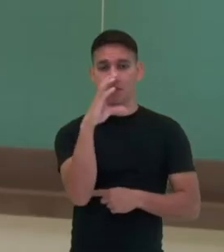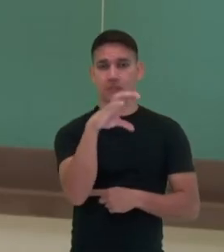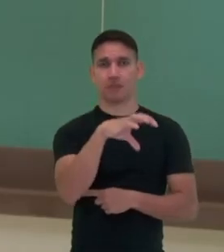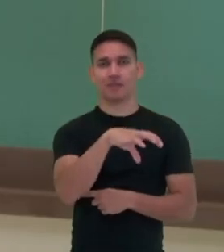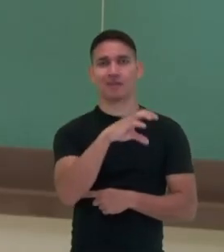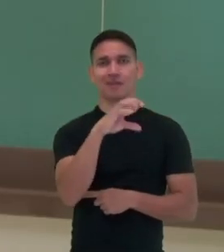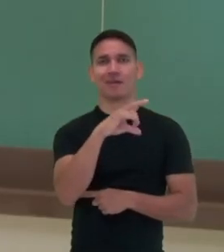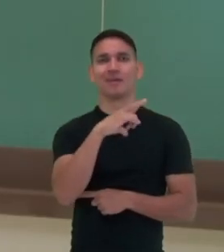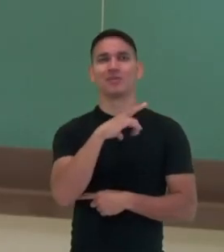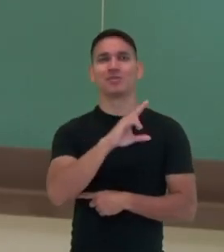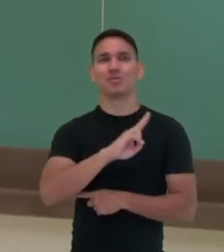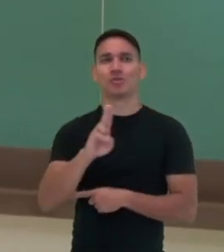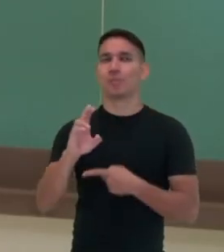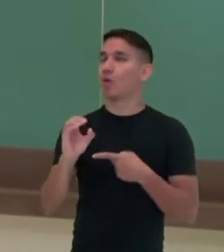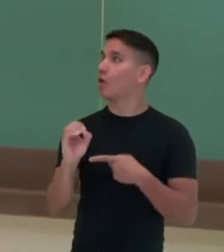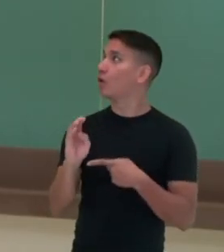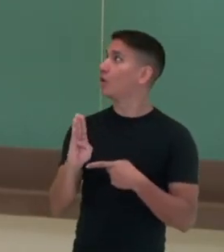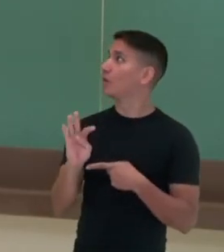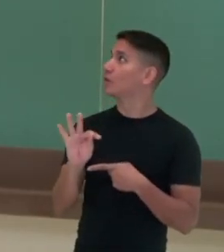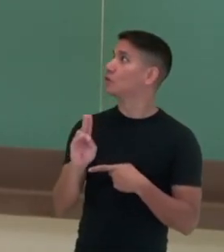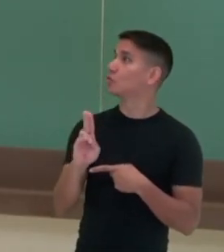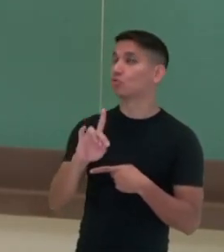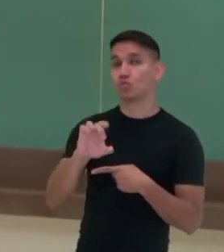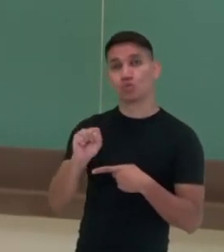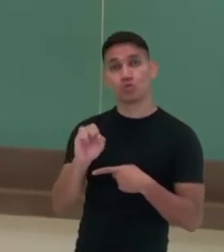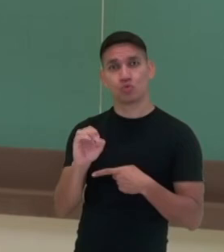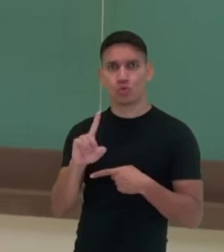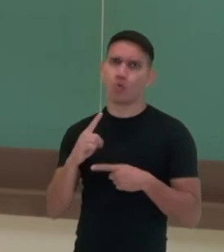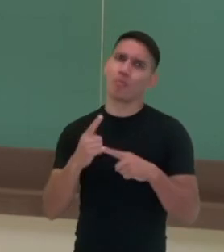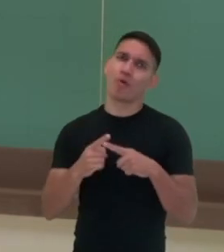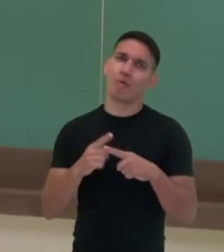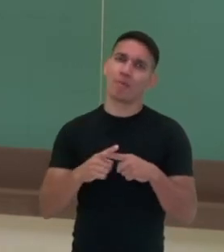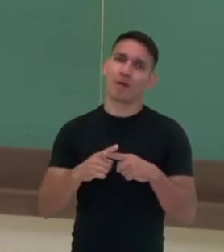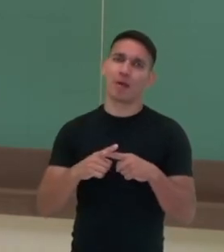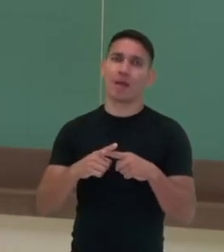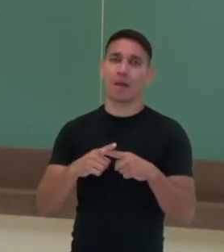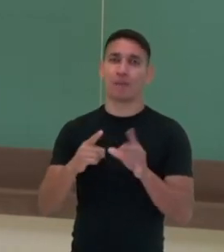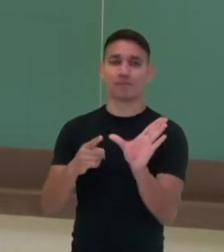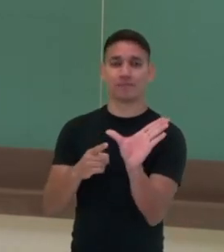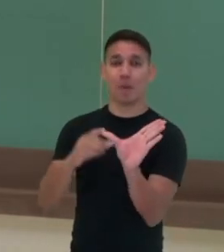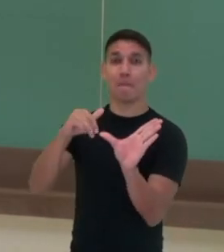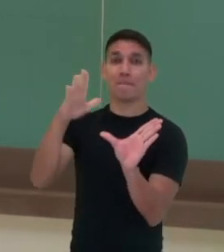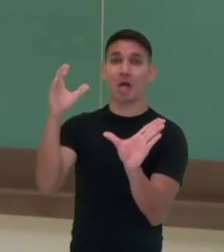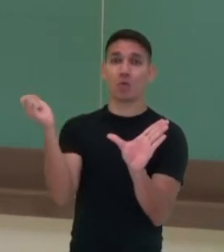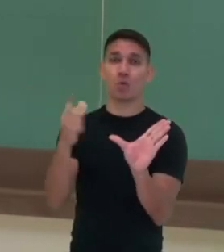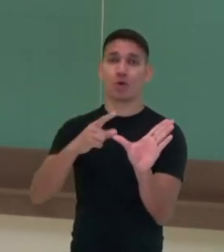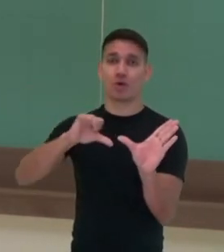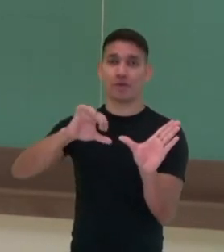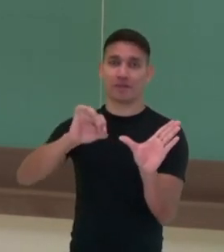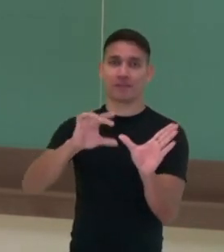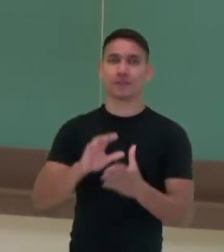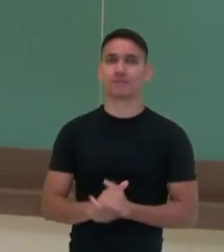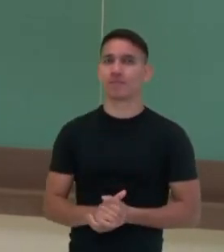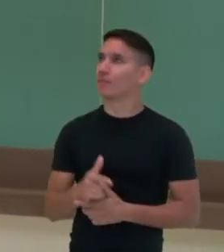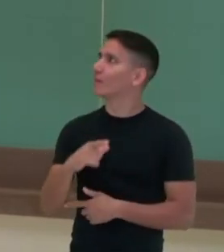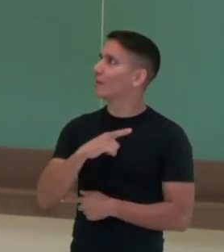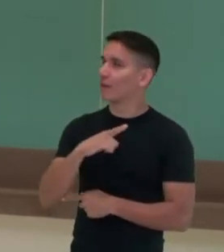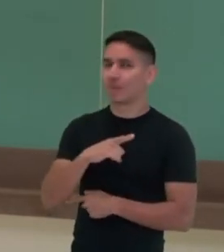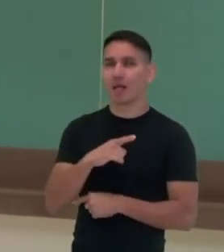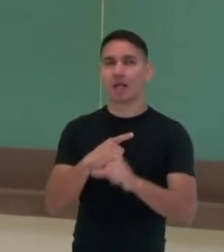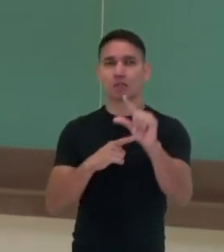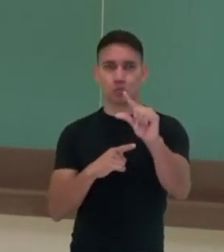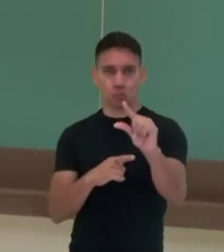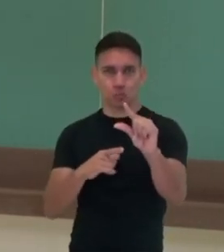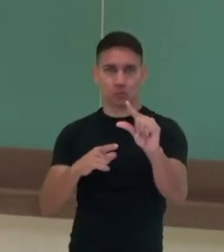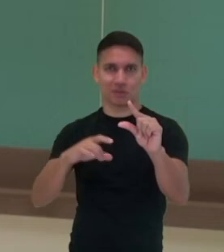né, obtuso, que ele é o quê? Se a gente observar, maior do que 90, né? A gente tem o ângulo agudo, que é menorzinho.